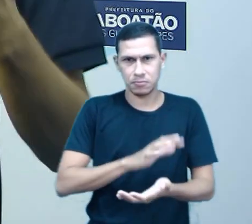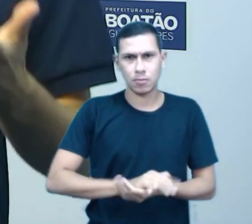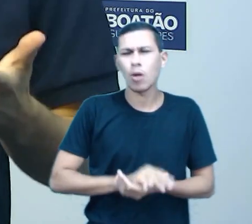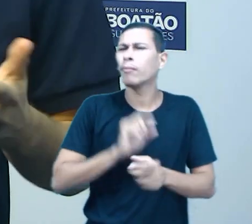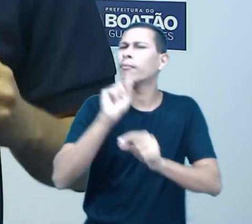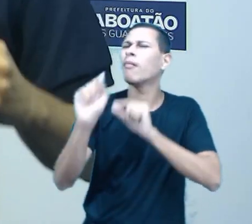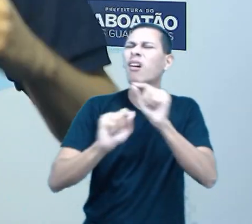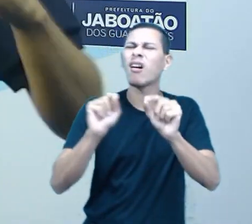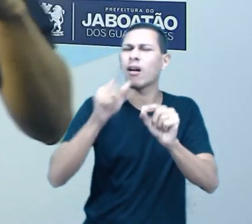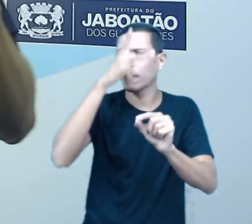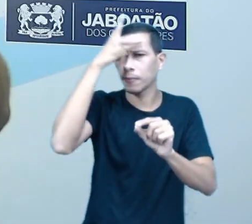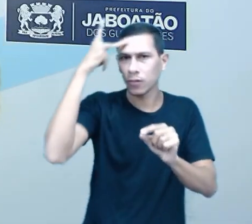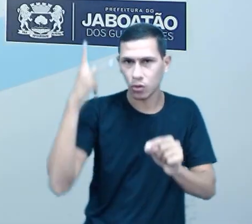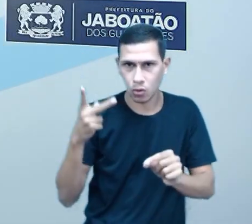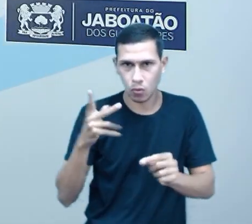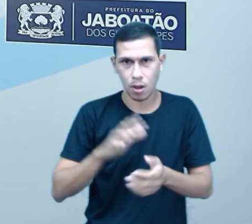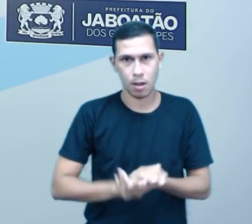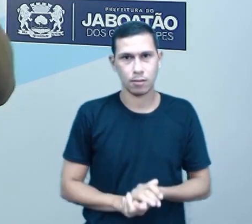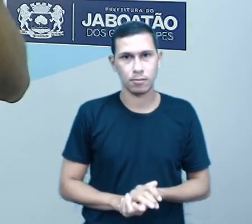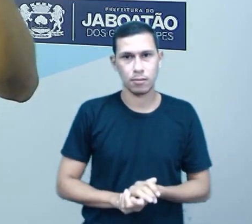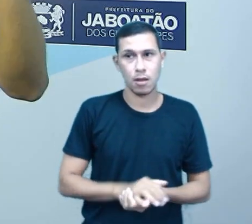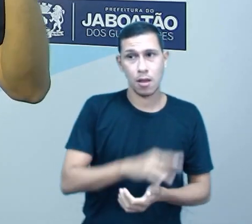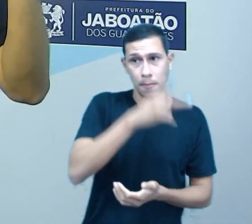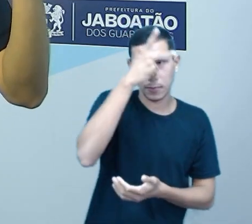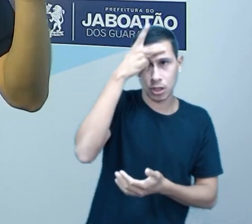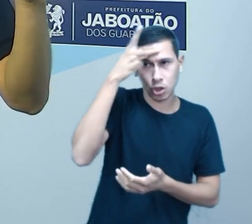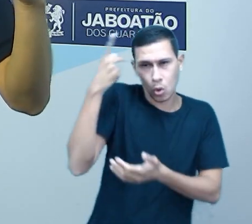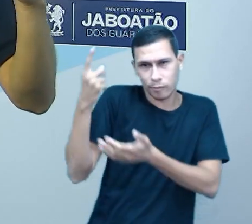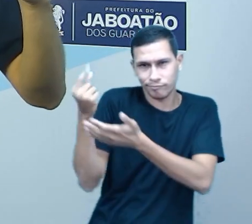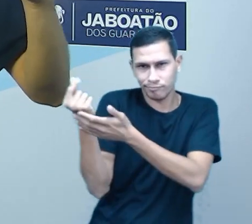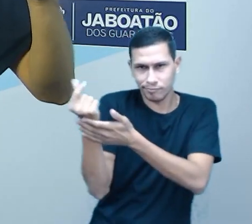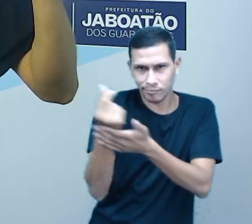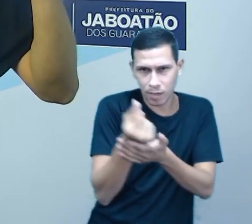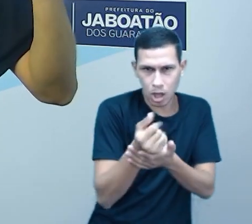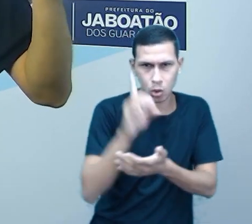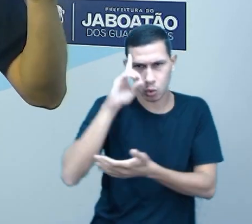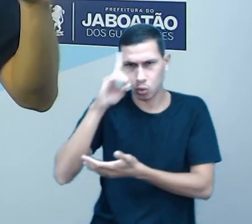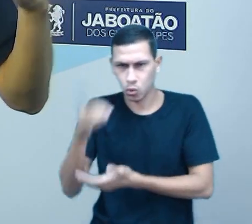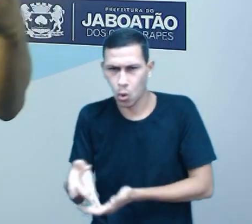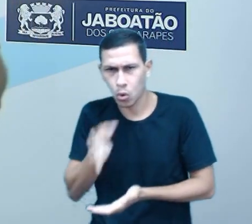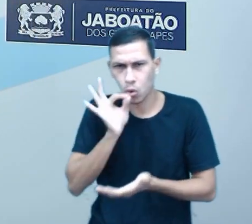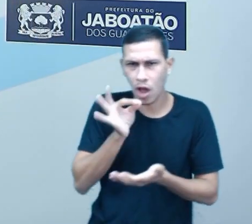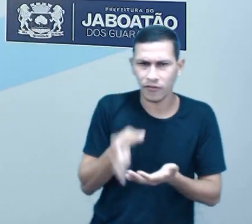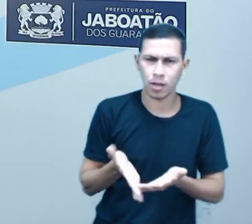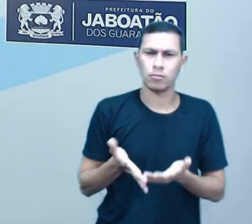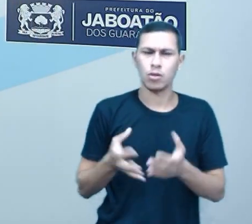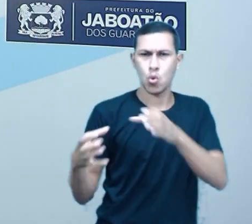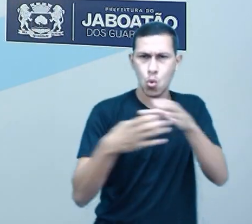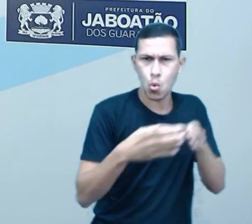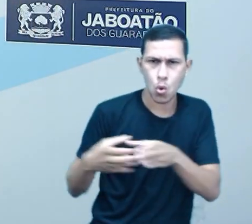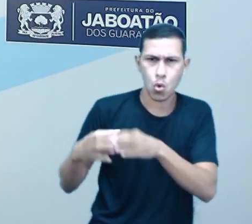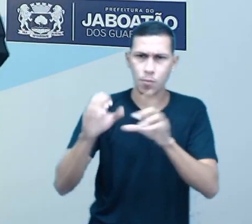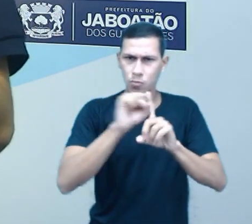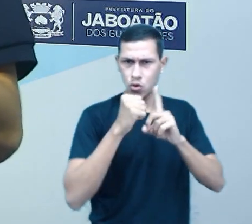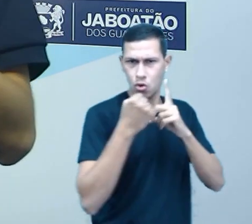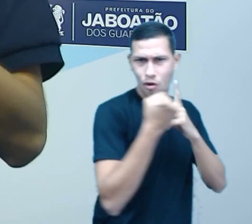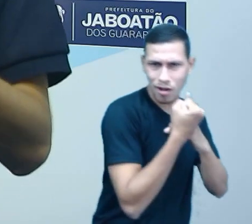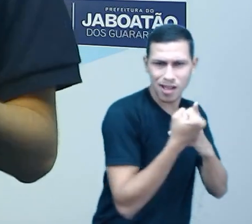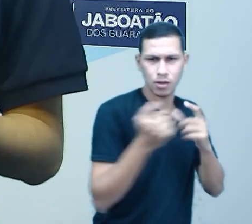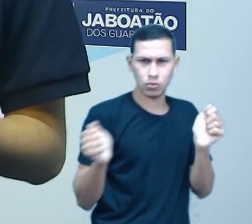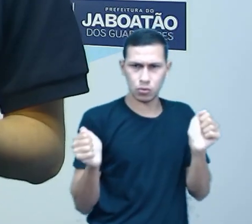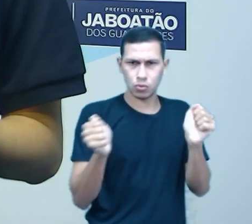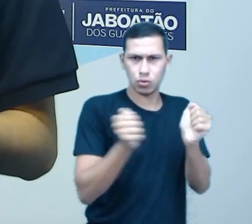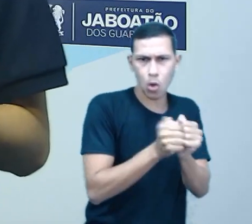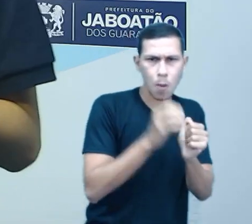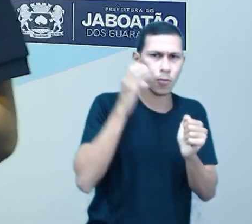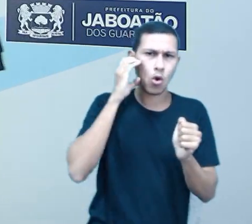para quem? Para a grande elite, a aristocracia do café, para aqueles grupos sociais que se juntaram para tirar